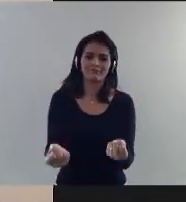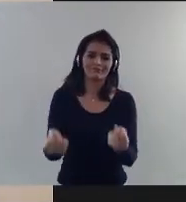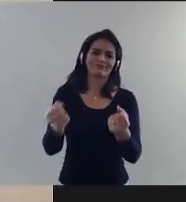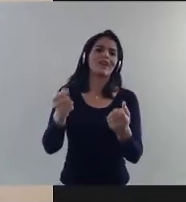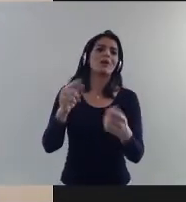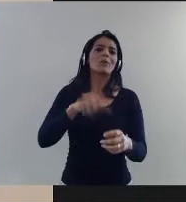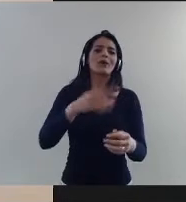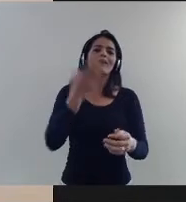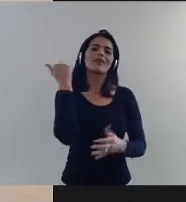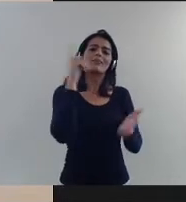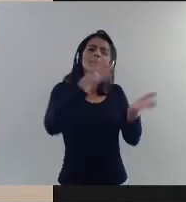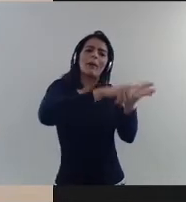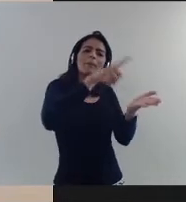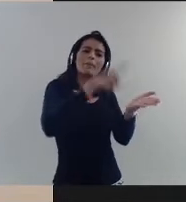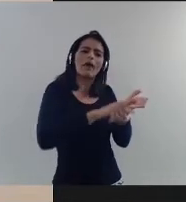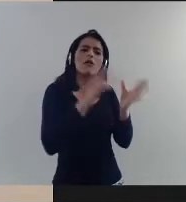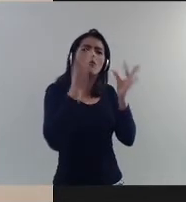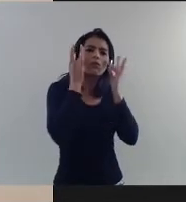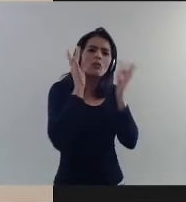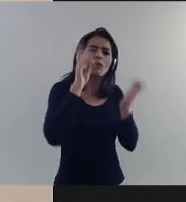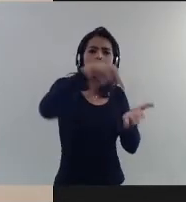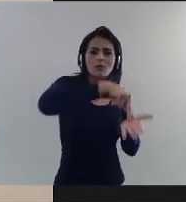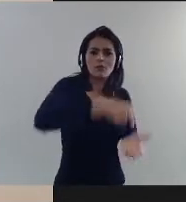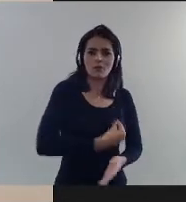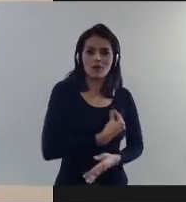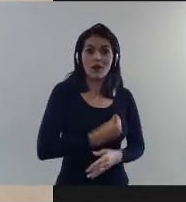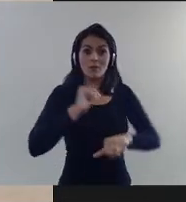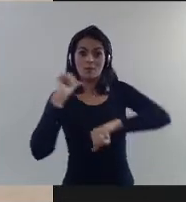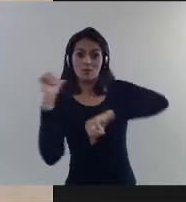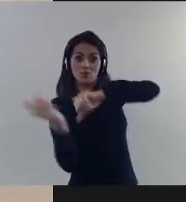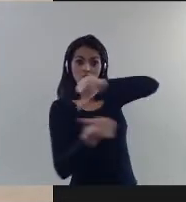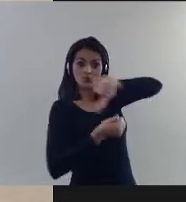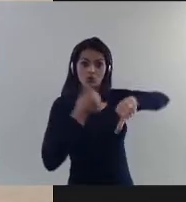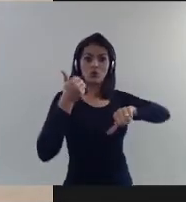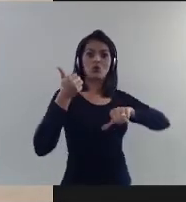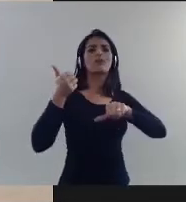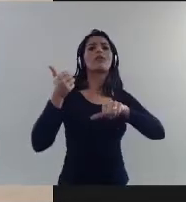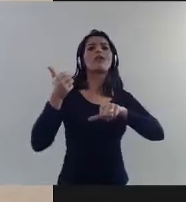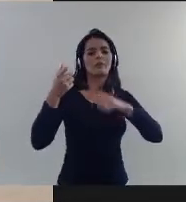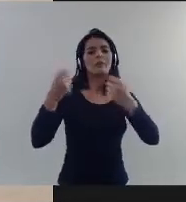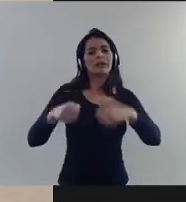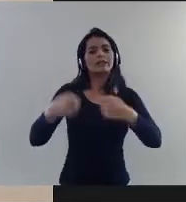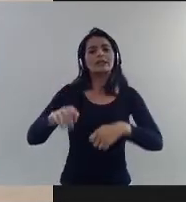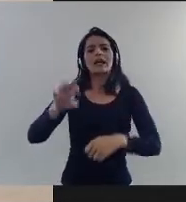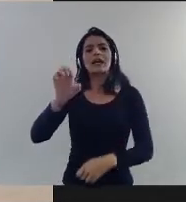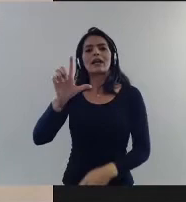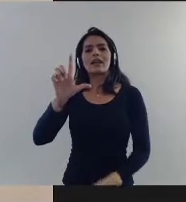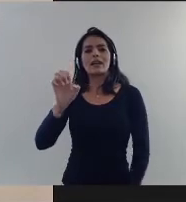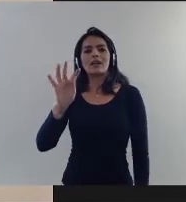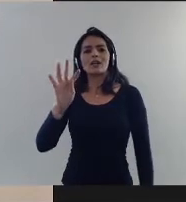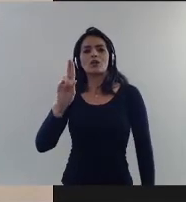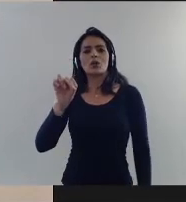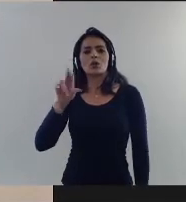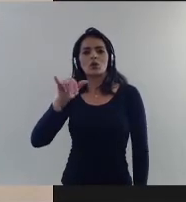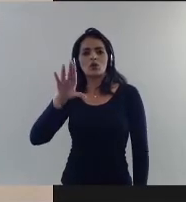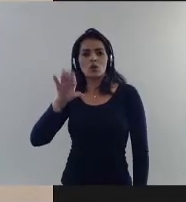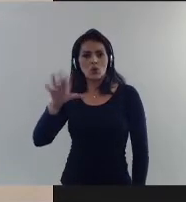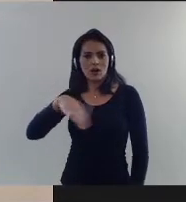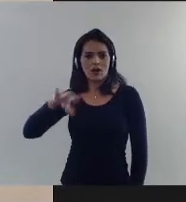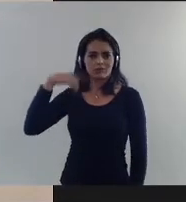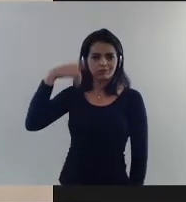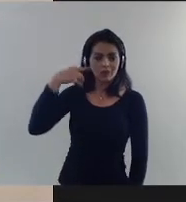do físico para o eletrônico, houve uma dificuldade muito grande no meio da